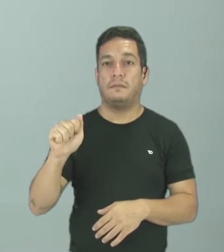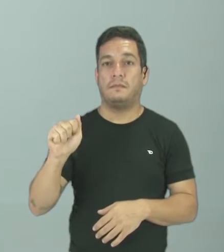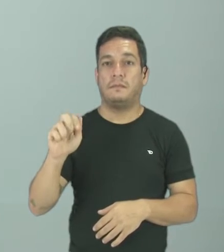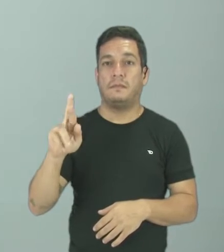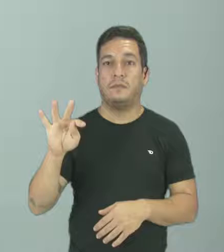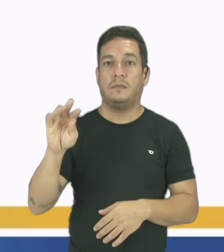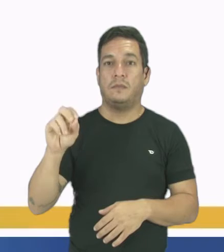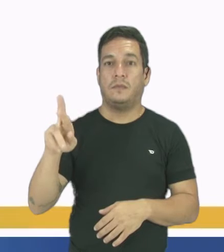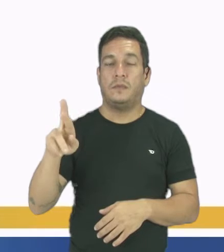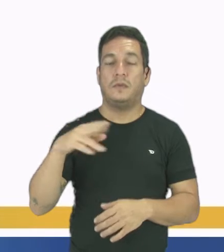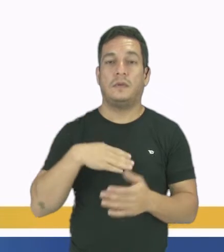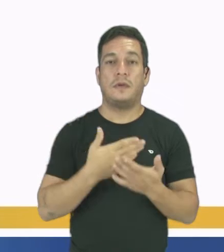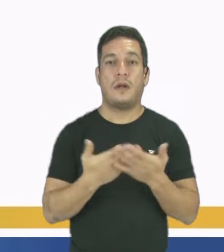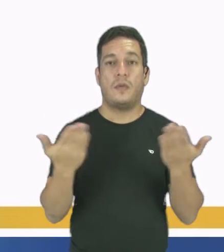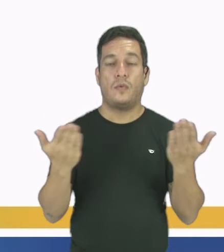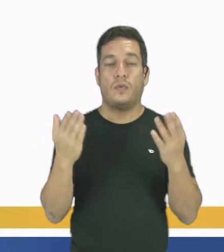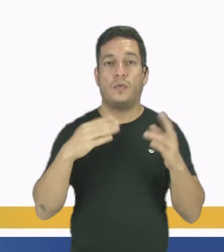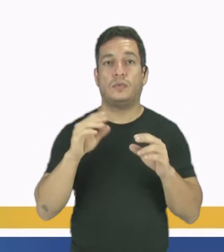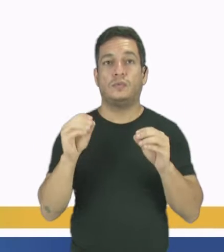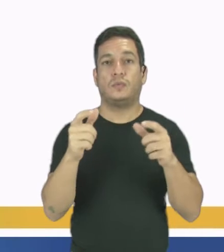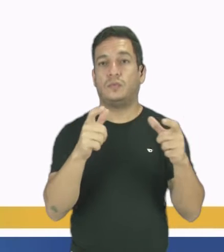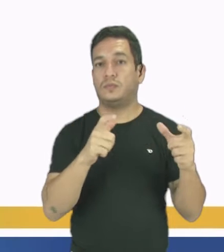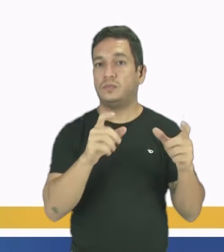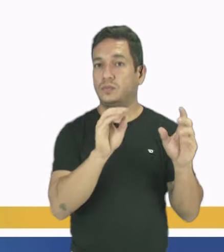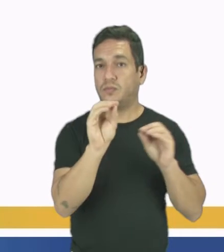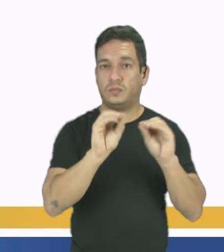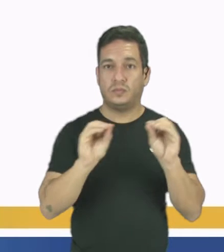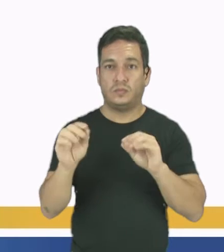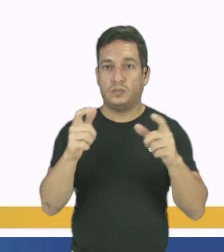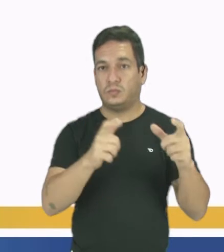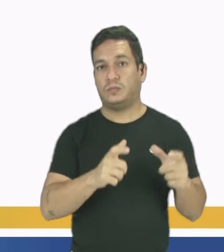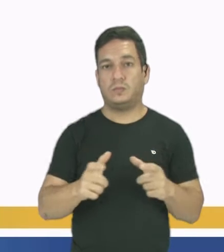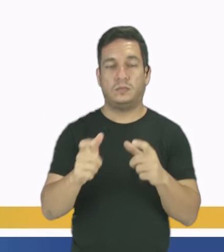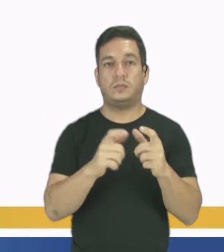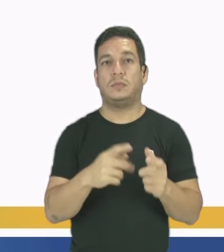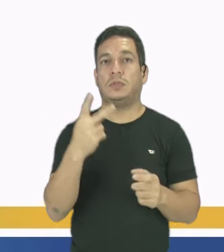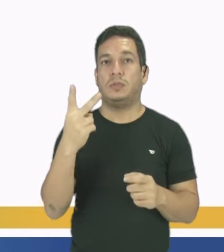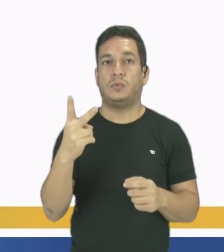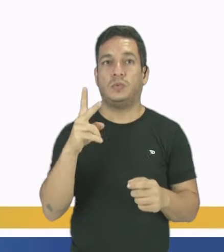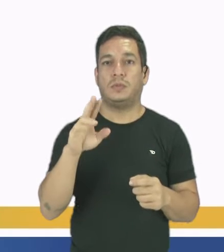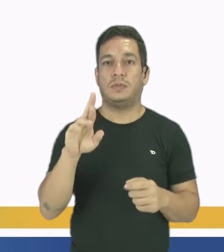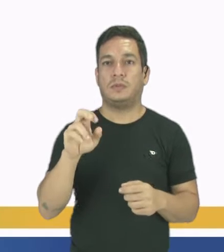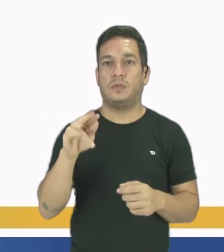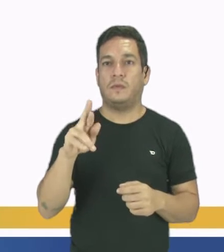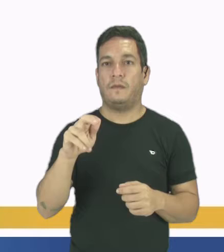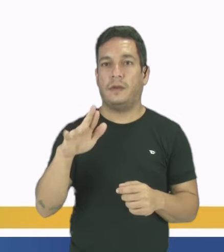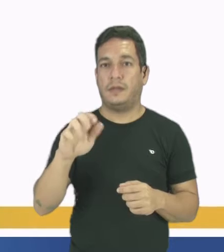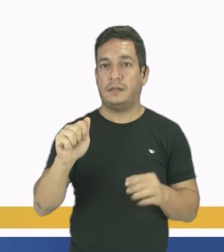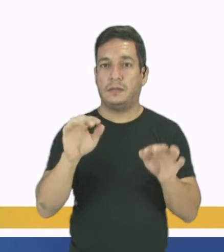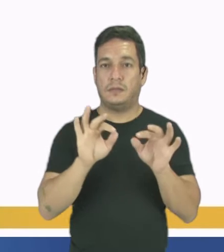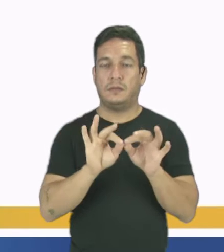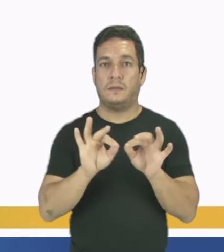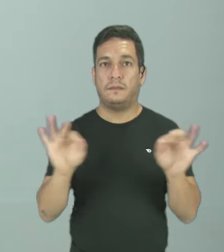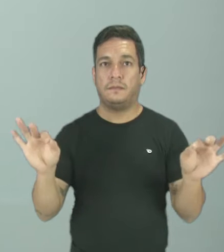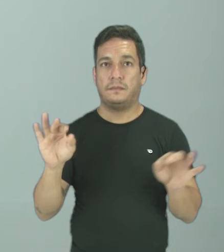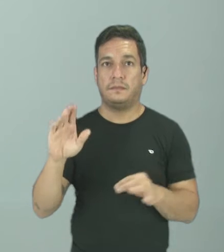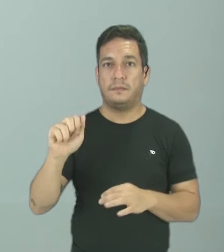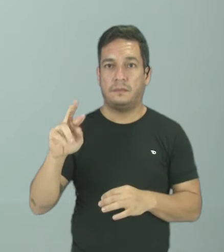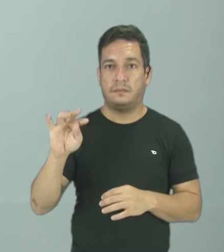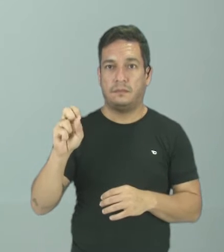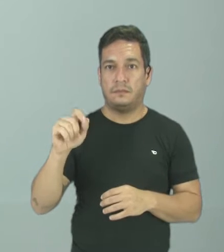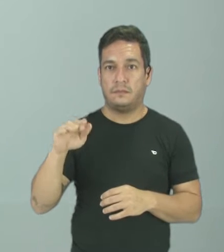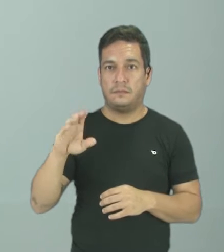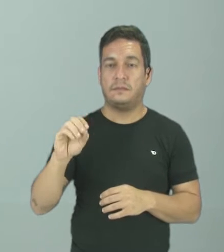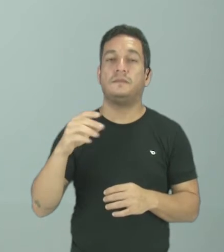de hoje é sobre posições relativas entre duas circunferências no plano cartesiano. Nas aulas